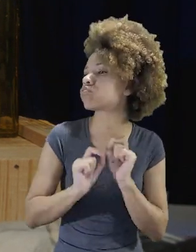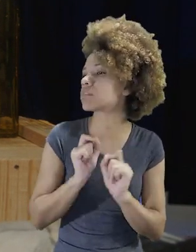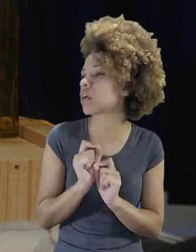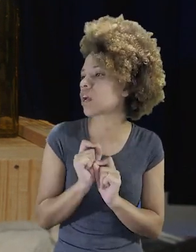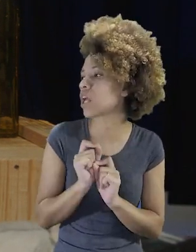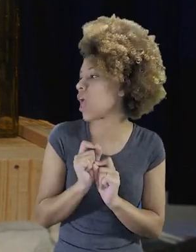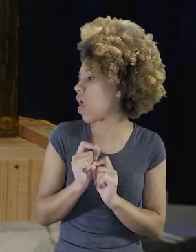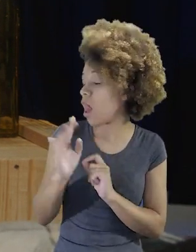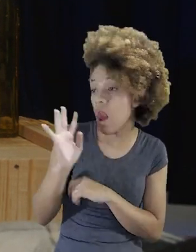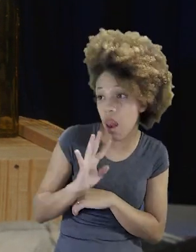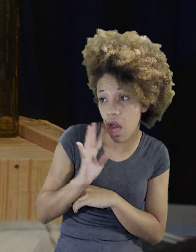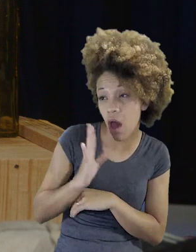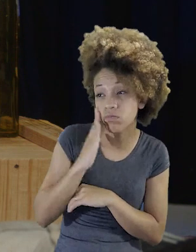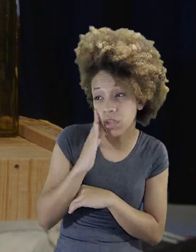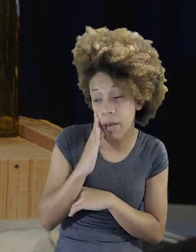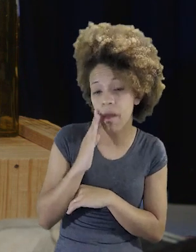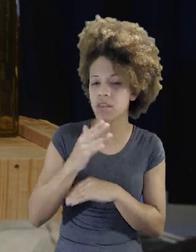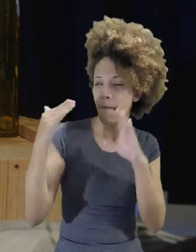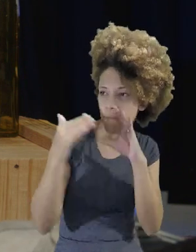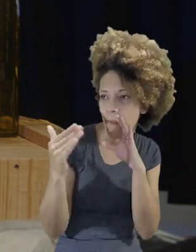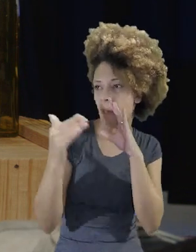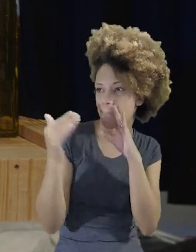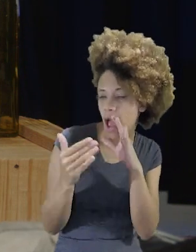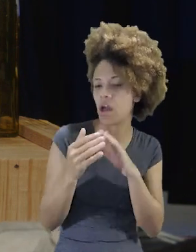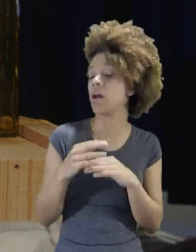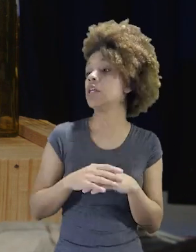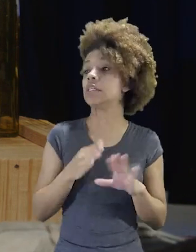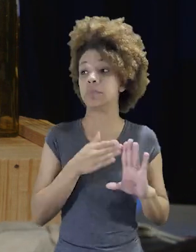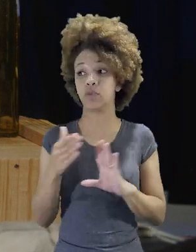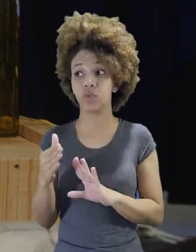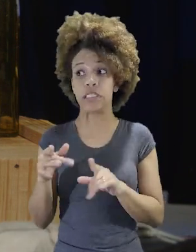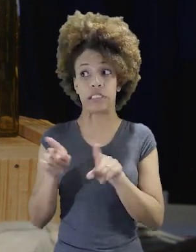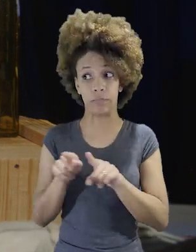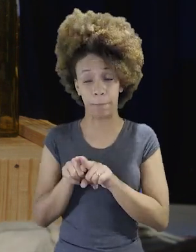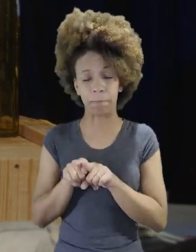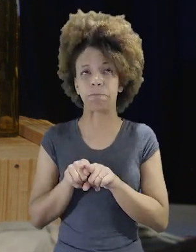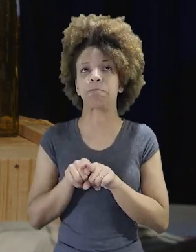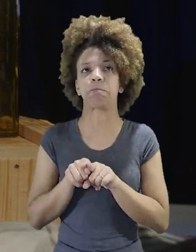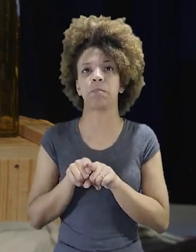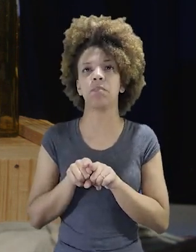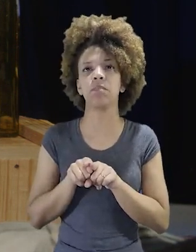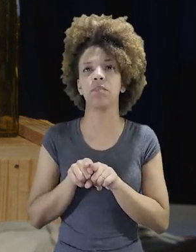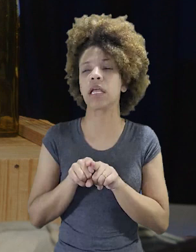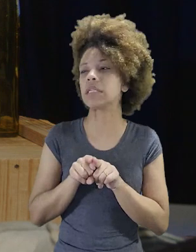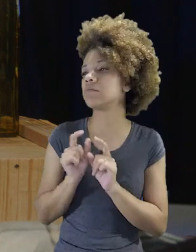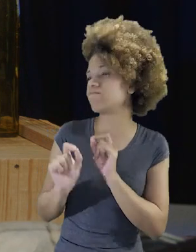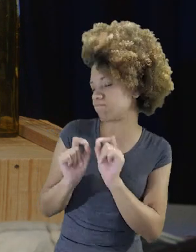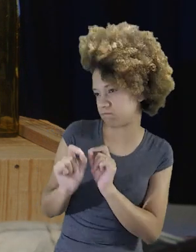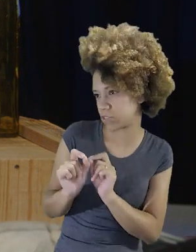a batida Essa é a elevada e em termos de de tópico e